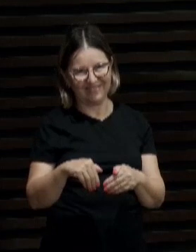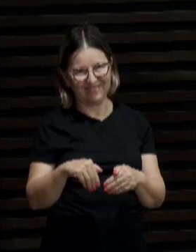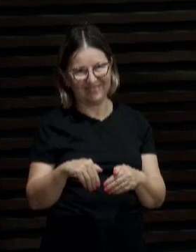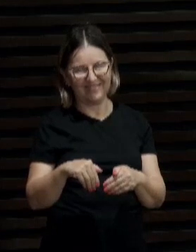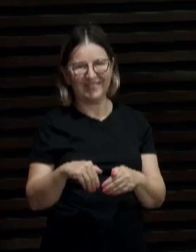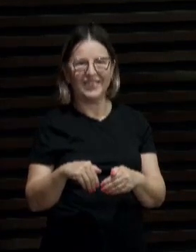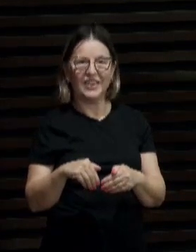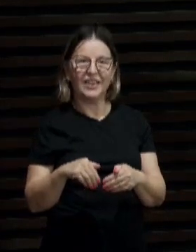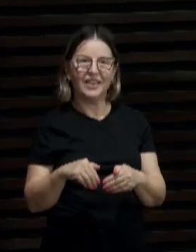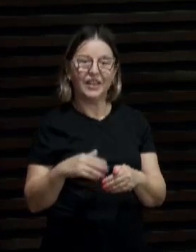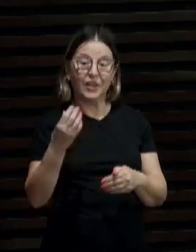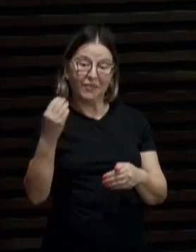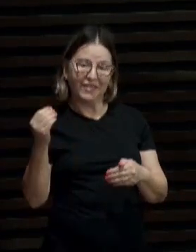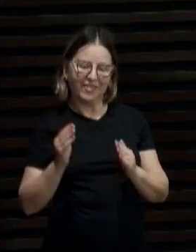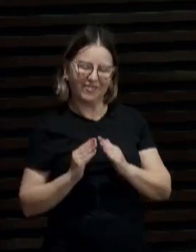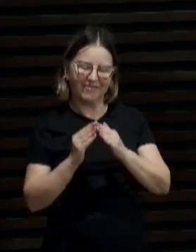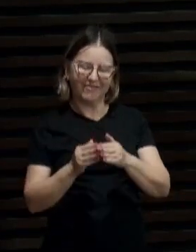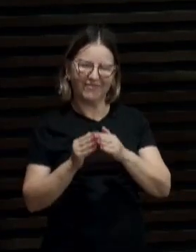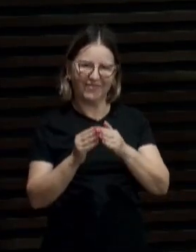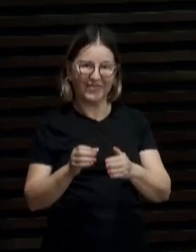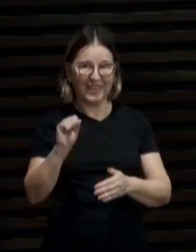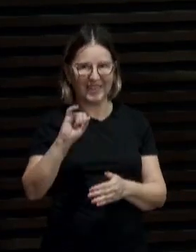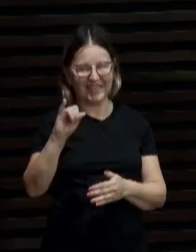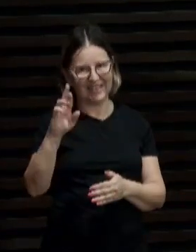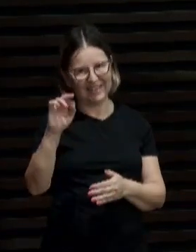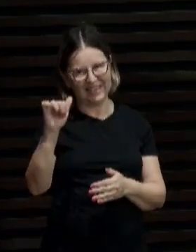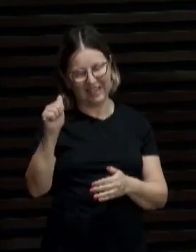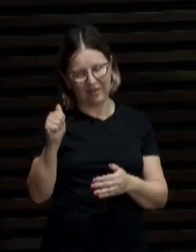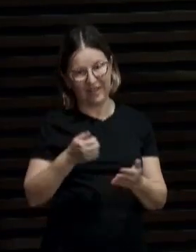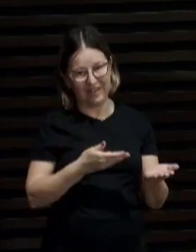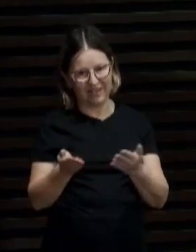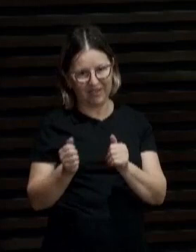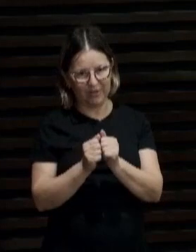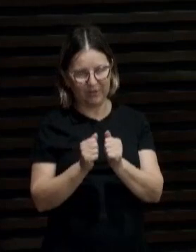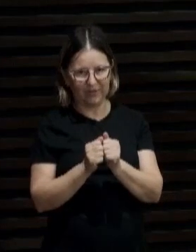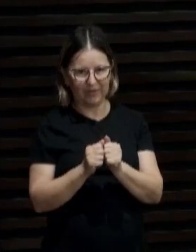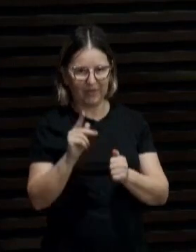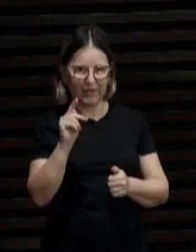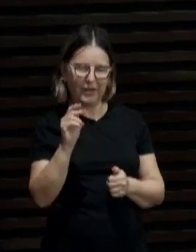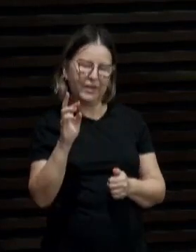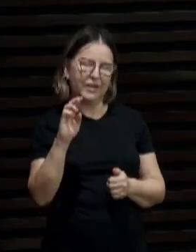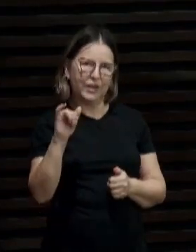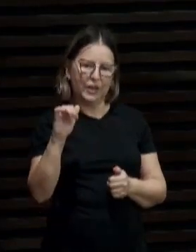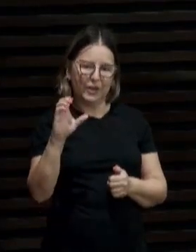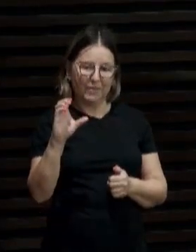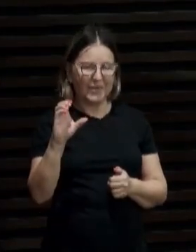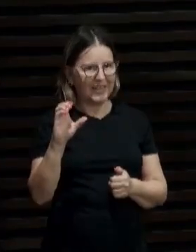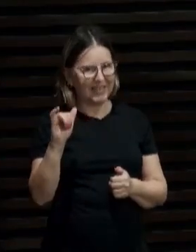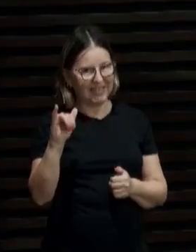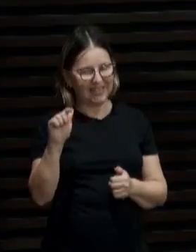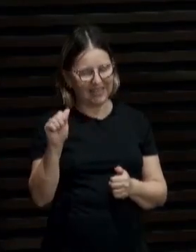irmãos, navegou para a Síria, levando em sua companhia Priscila e Áquila, depois de